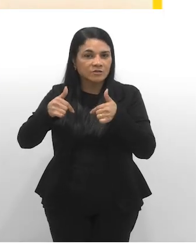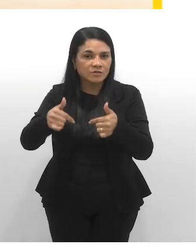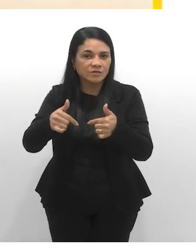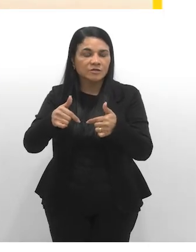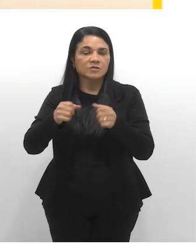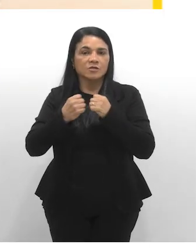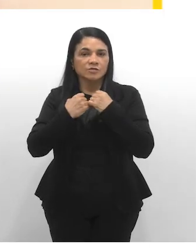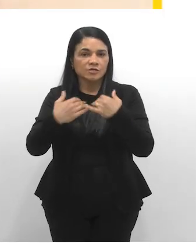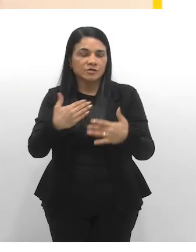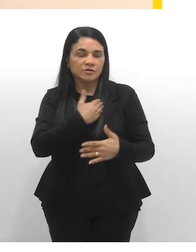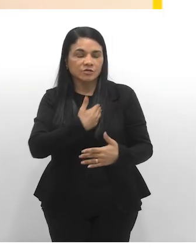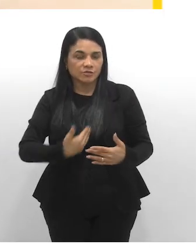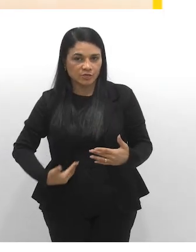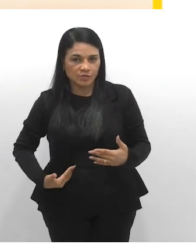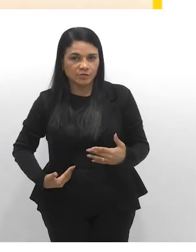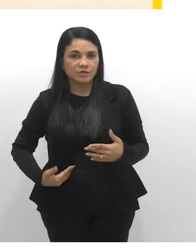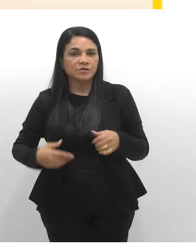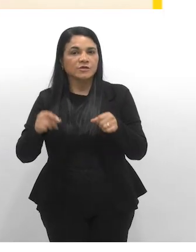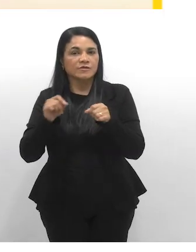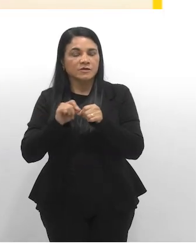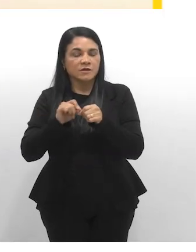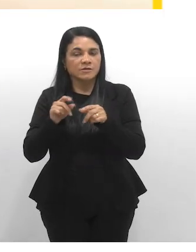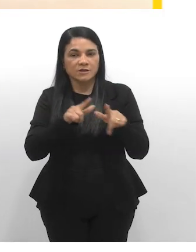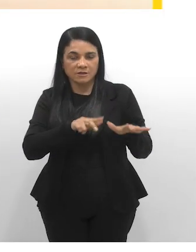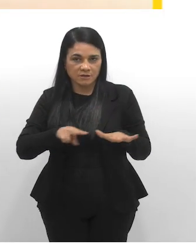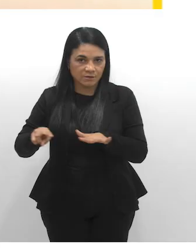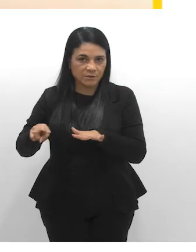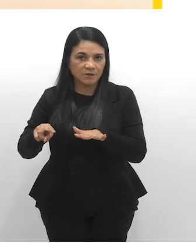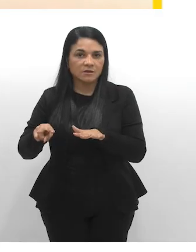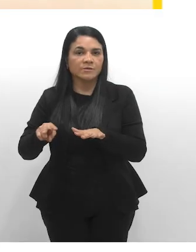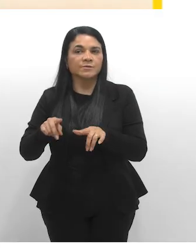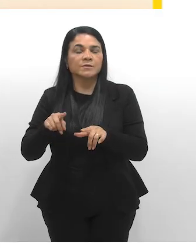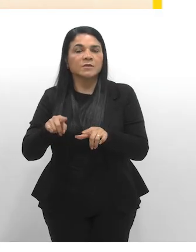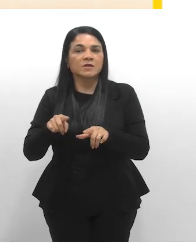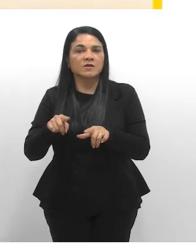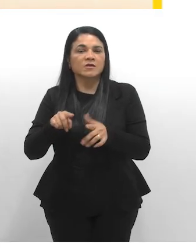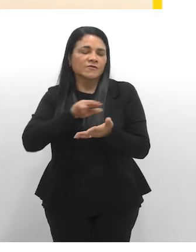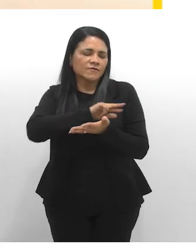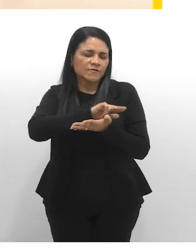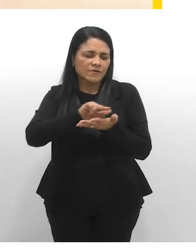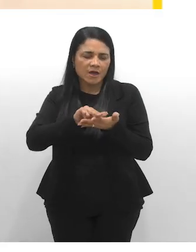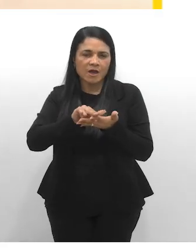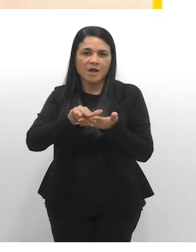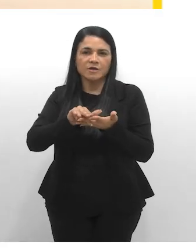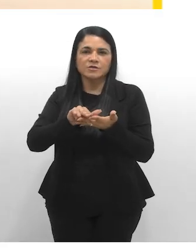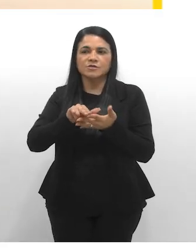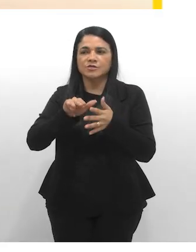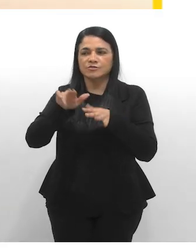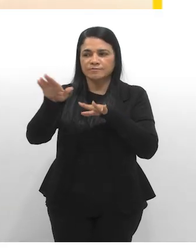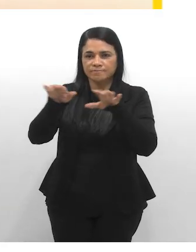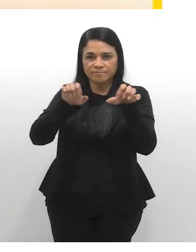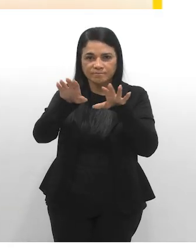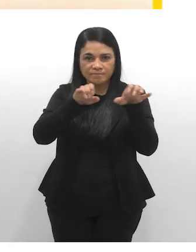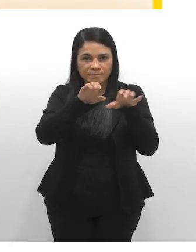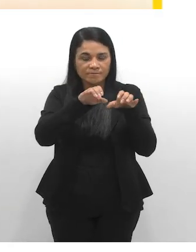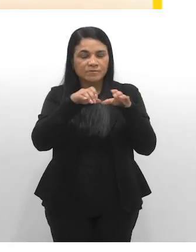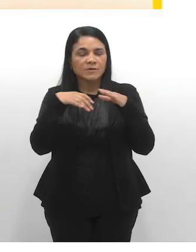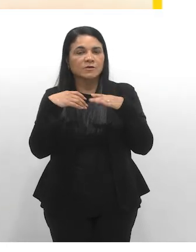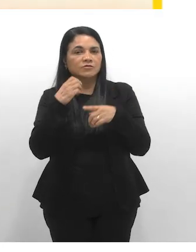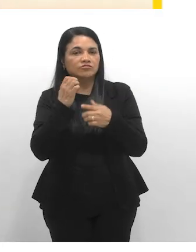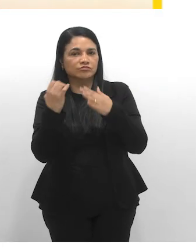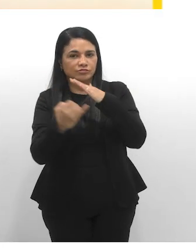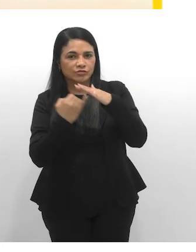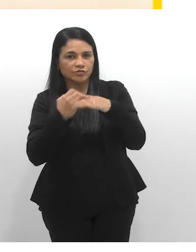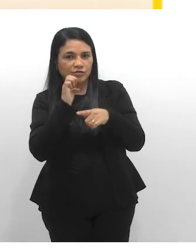em curso, atividades como audiência pública que realizamos essa semana, onde a gente chama diversos